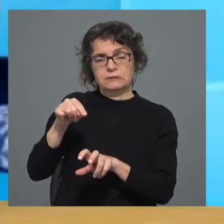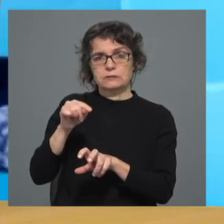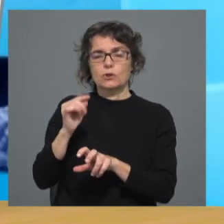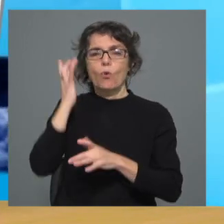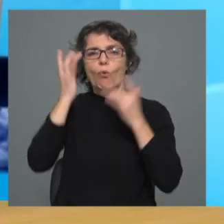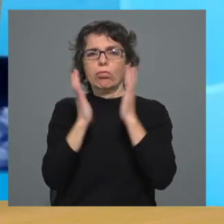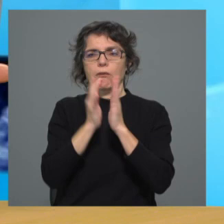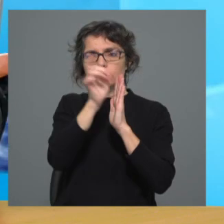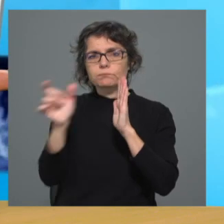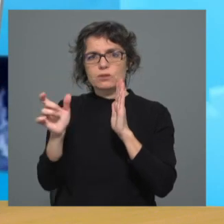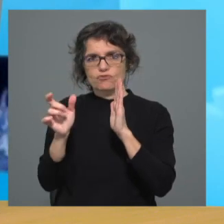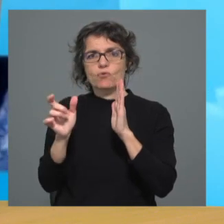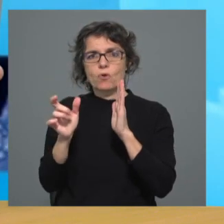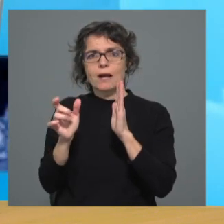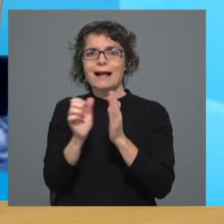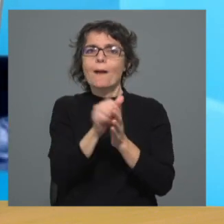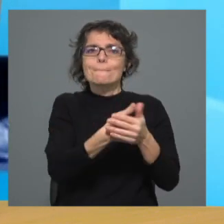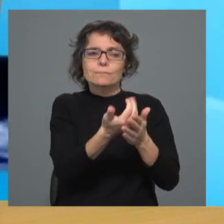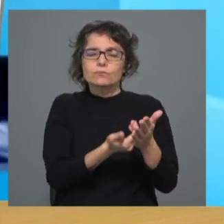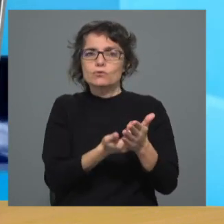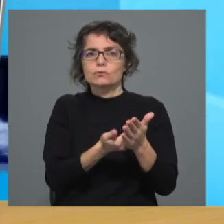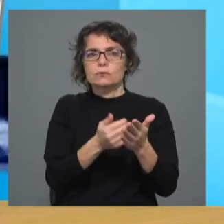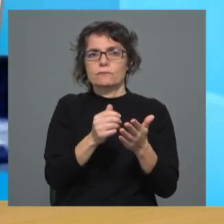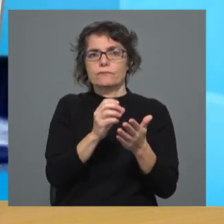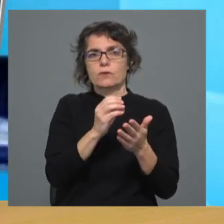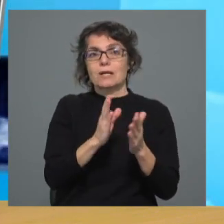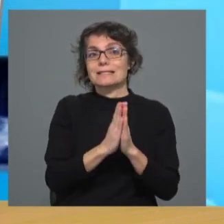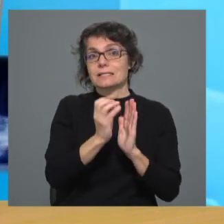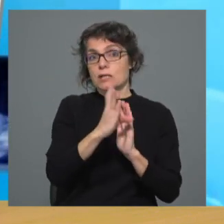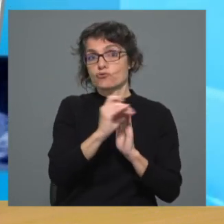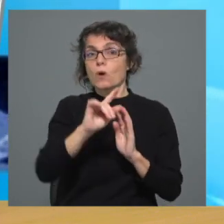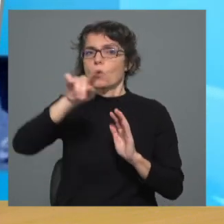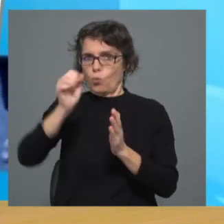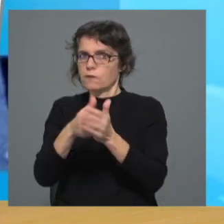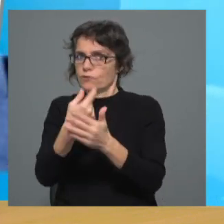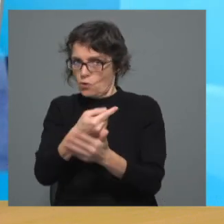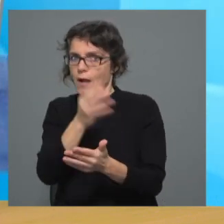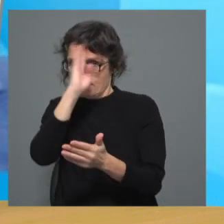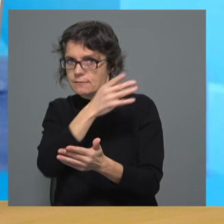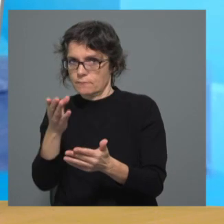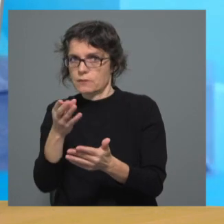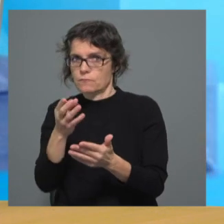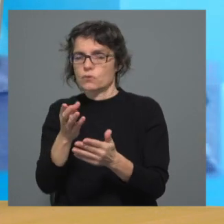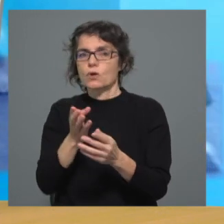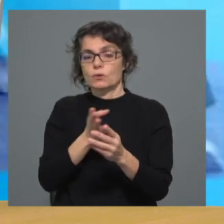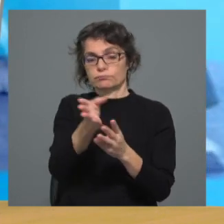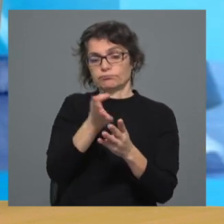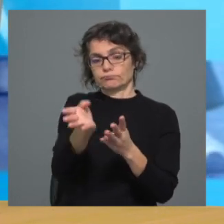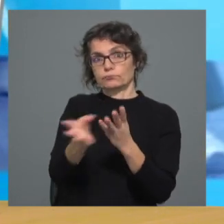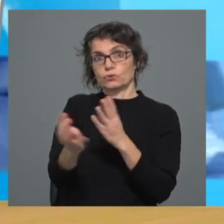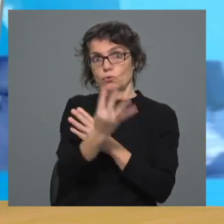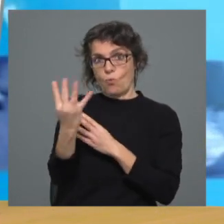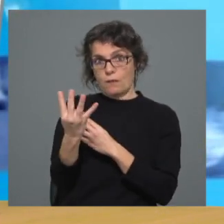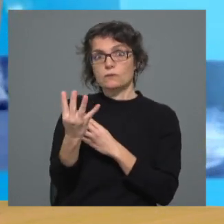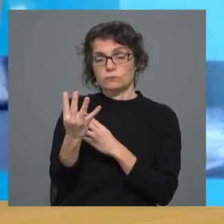normalmente gostam de ir ao Evangelho de São João, que não é o único Evangelho. É preciso também terem atenção que as 4 formas, as 4